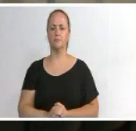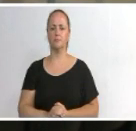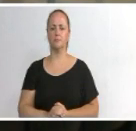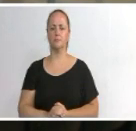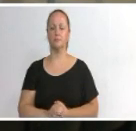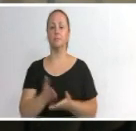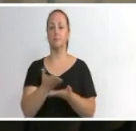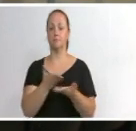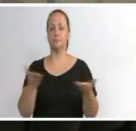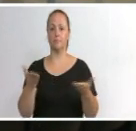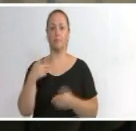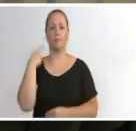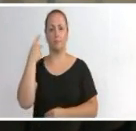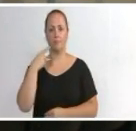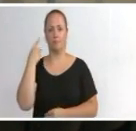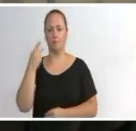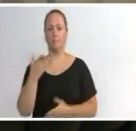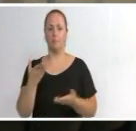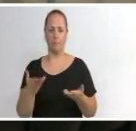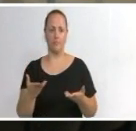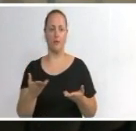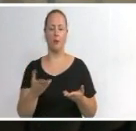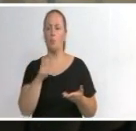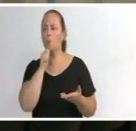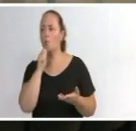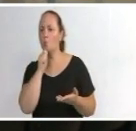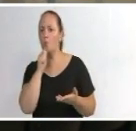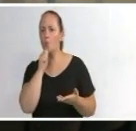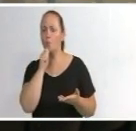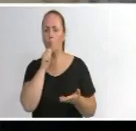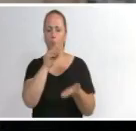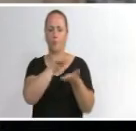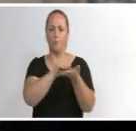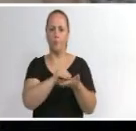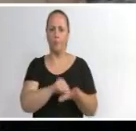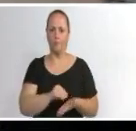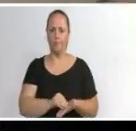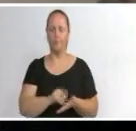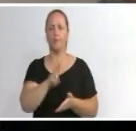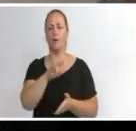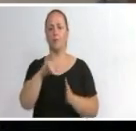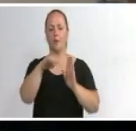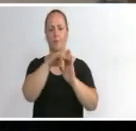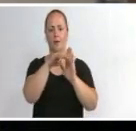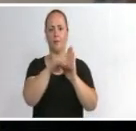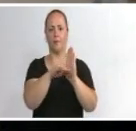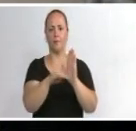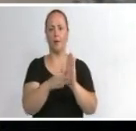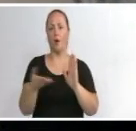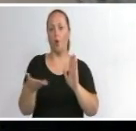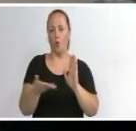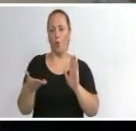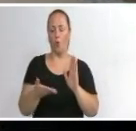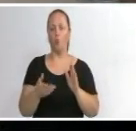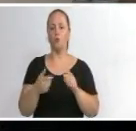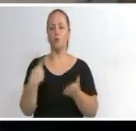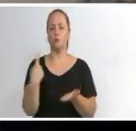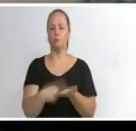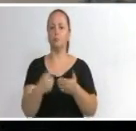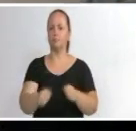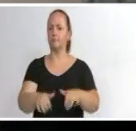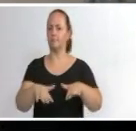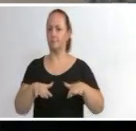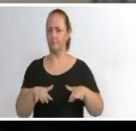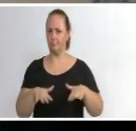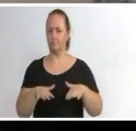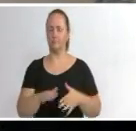Senhores vereadores, não havendo vereadores inscritos, passamos à matéria constante na ordem do dia desta sessão